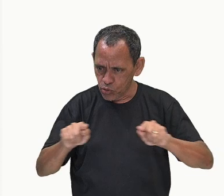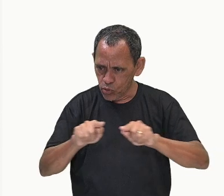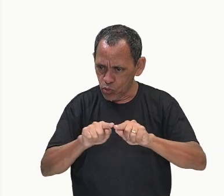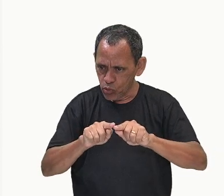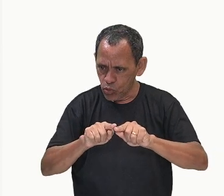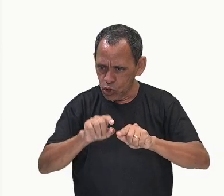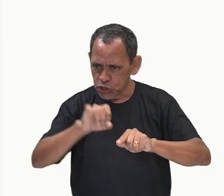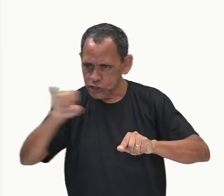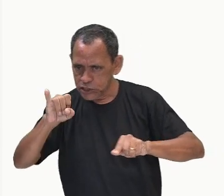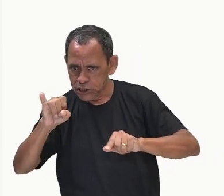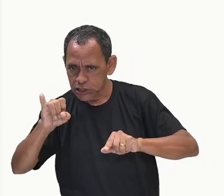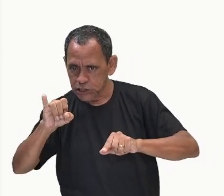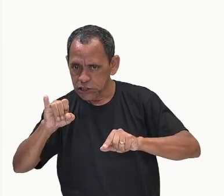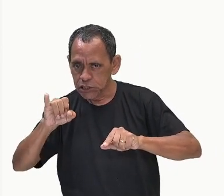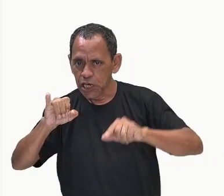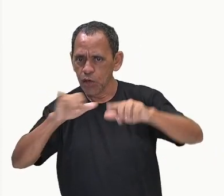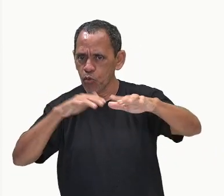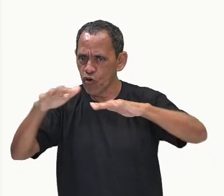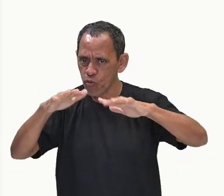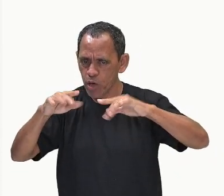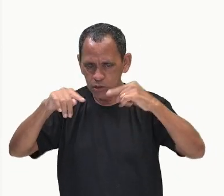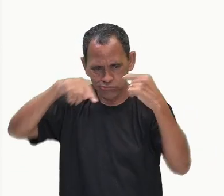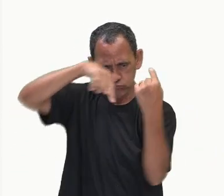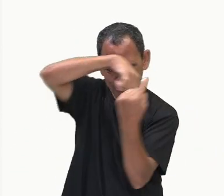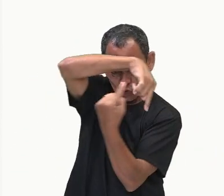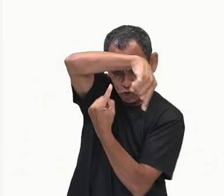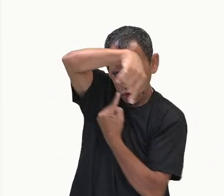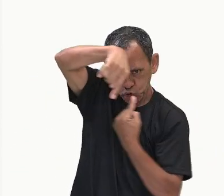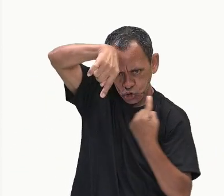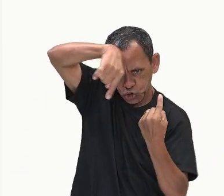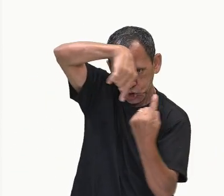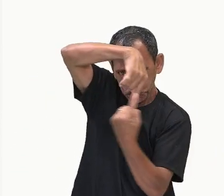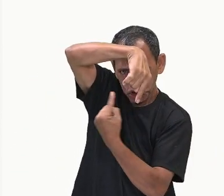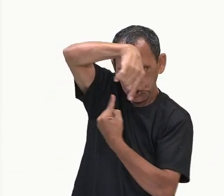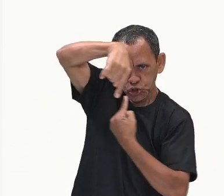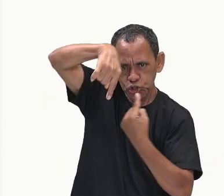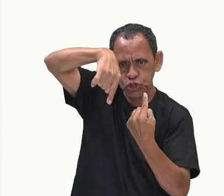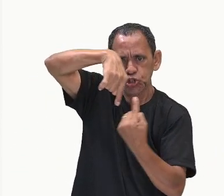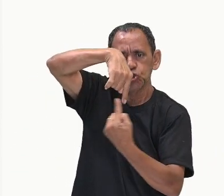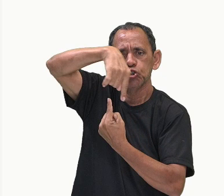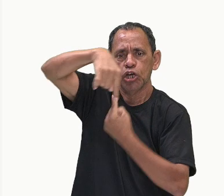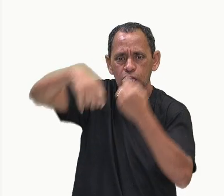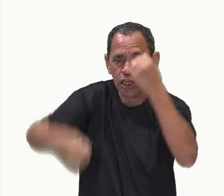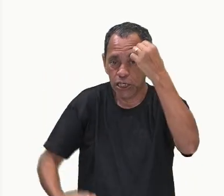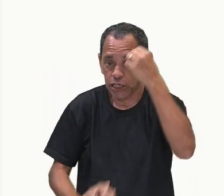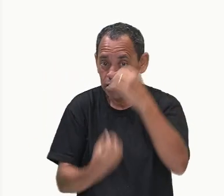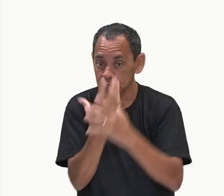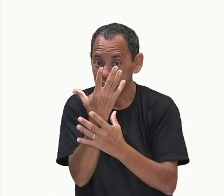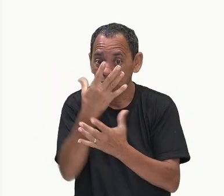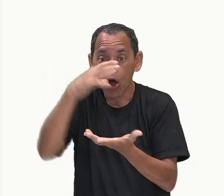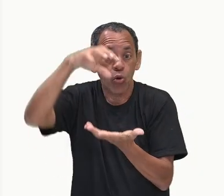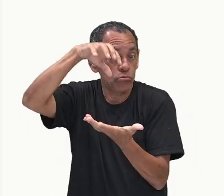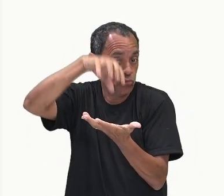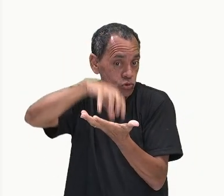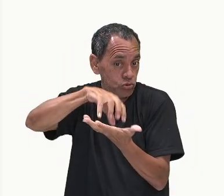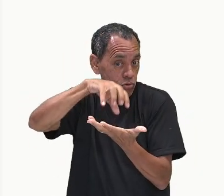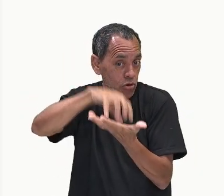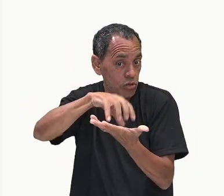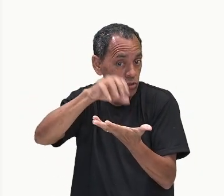nesse giro ele vai formar um corpo, né? Um sólido